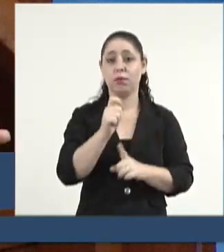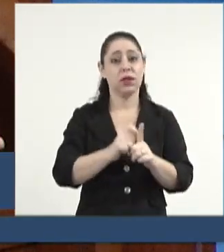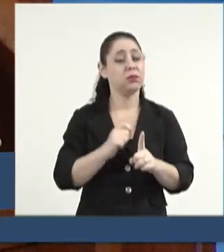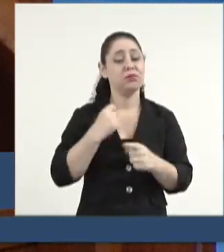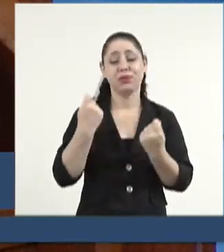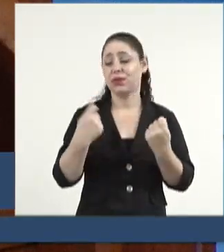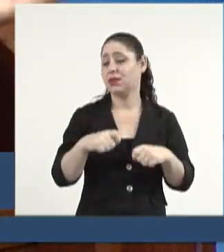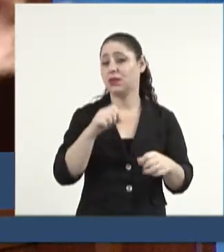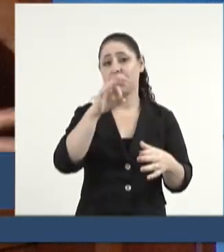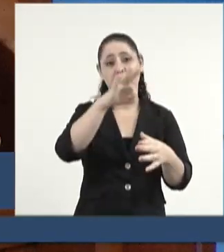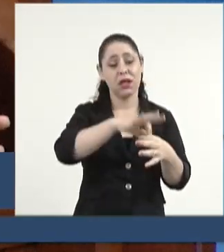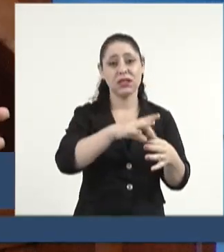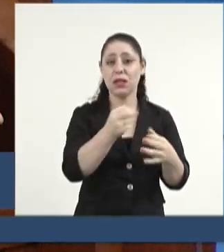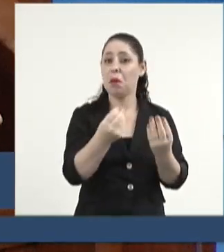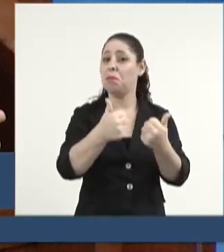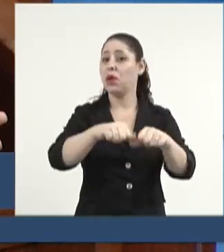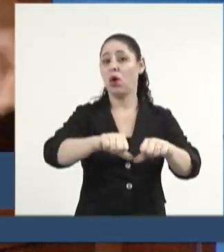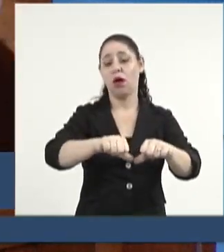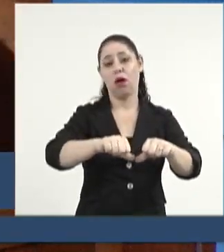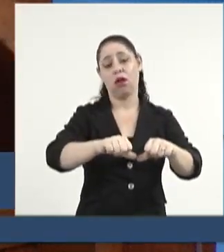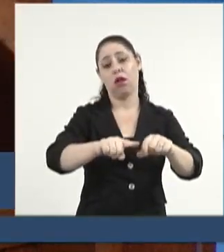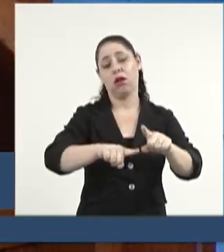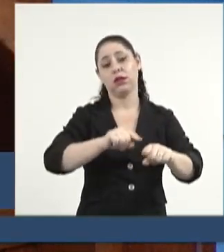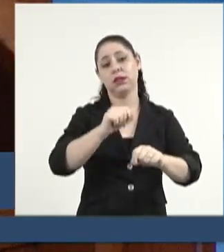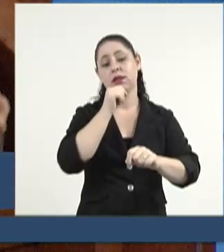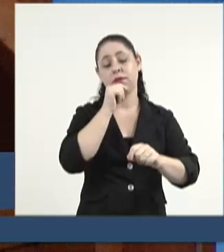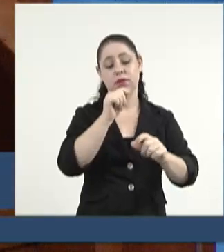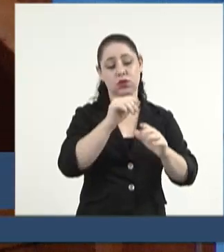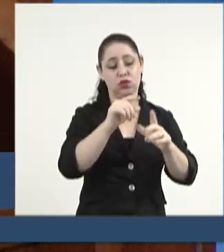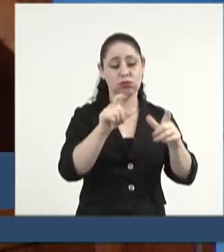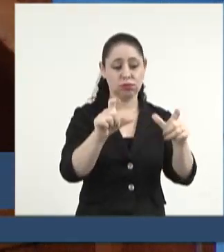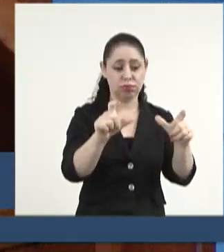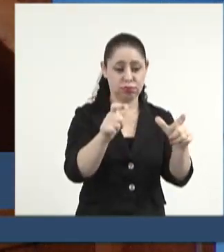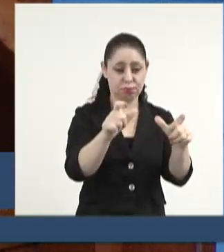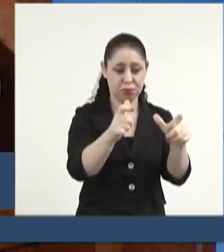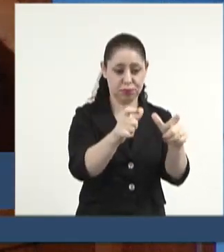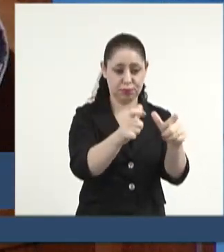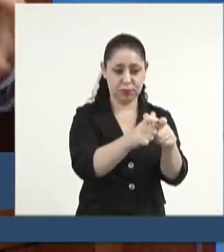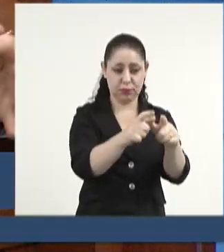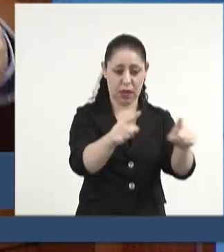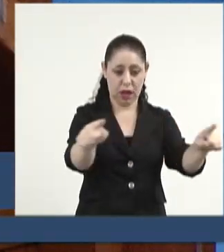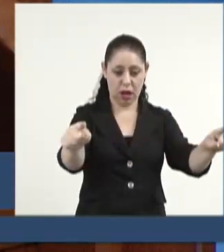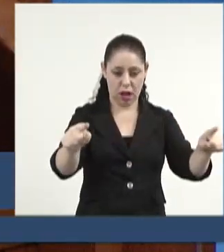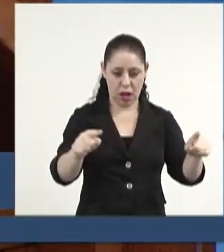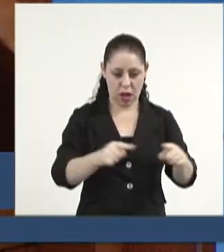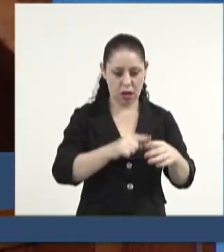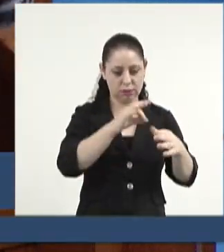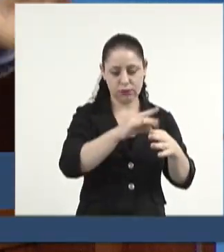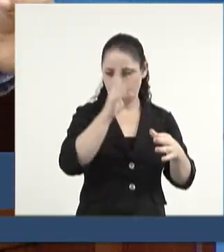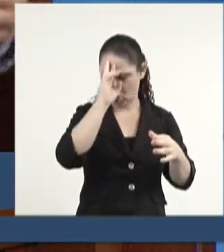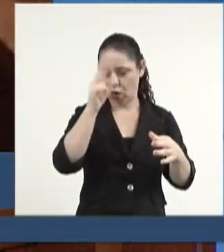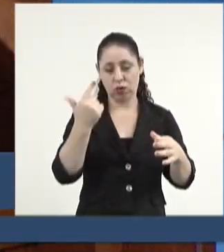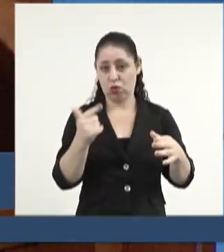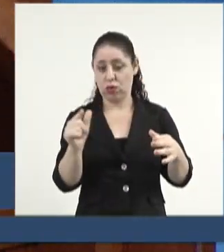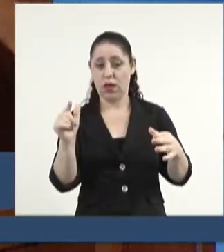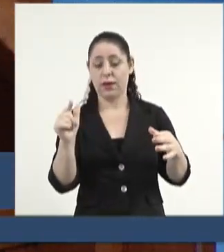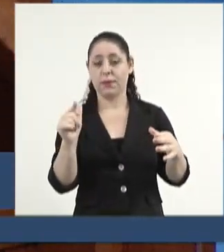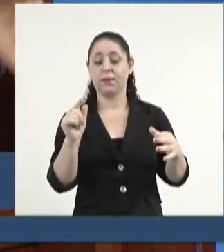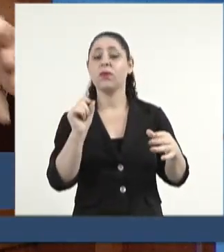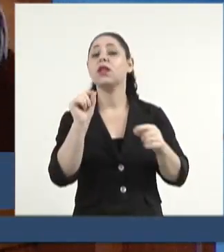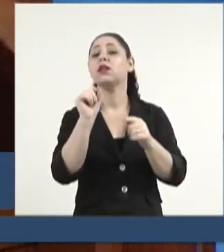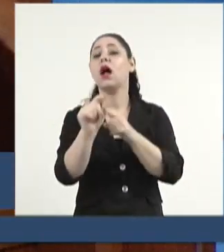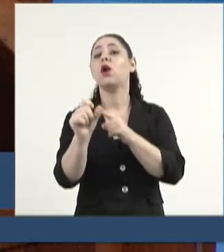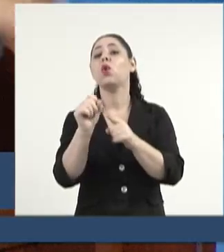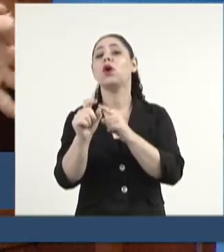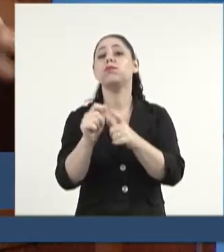que plantar, porque senão é pior. Nós vamos ter redução de área, assim que muitos daqueles que não são proprietários, que são arrendatários,